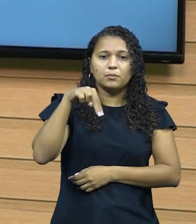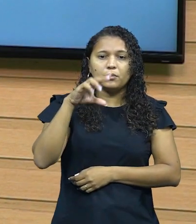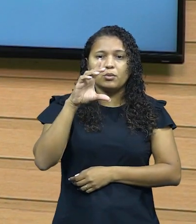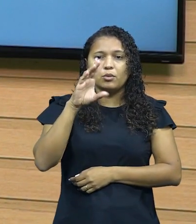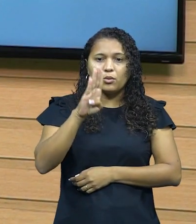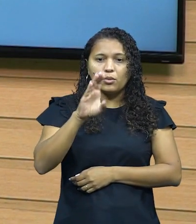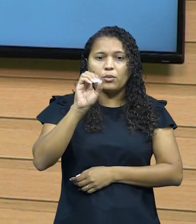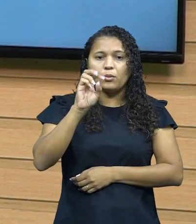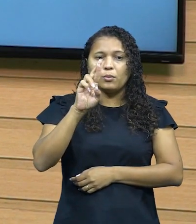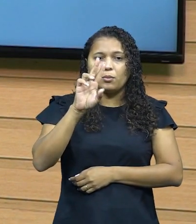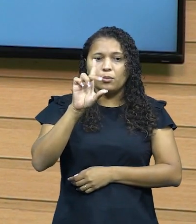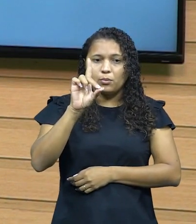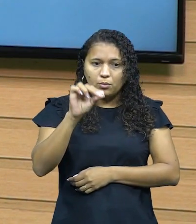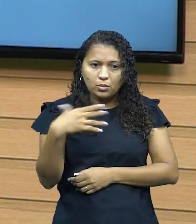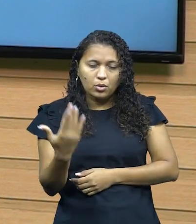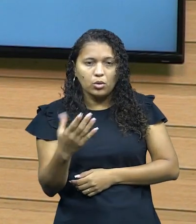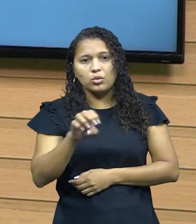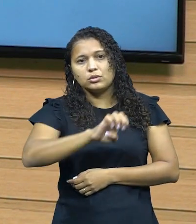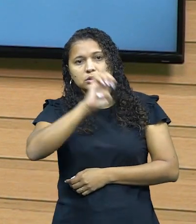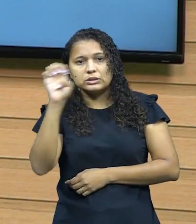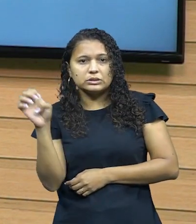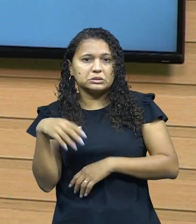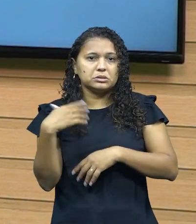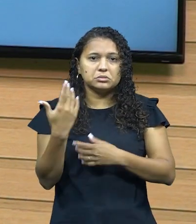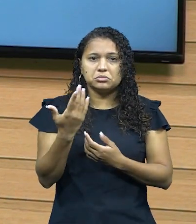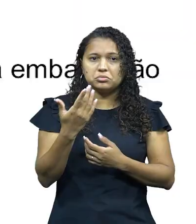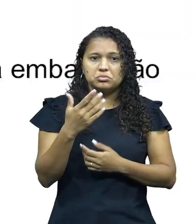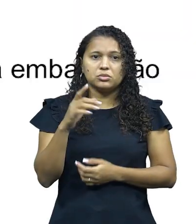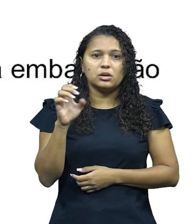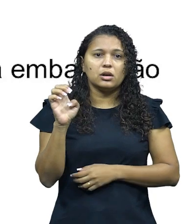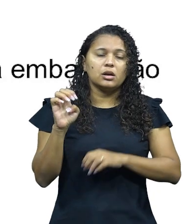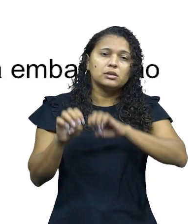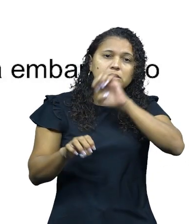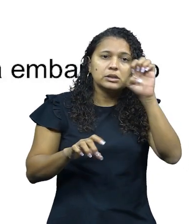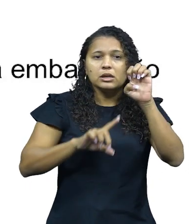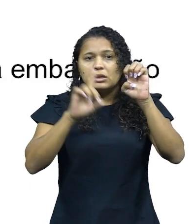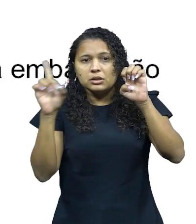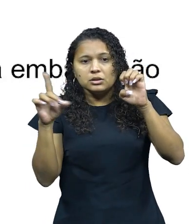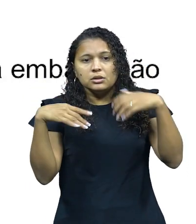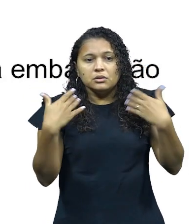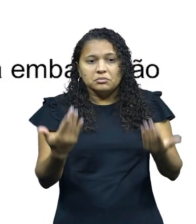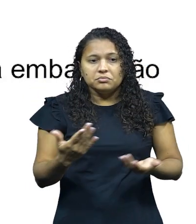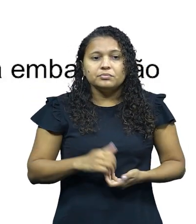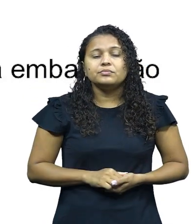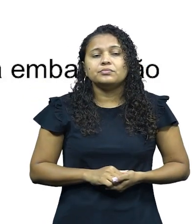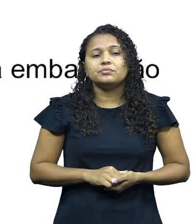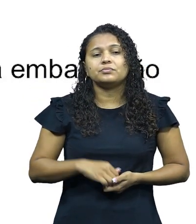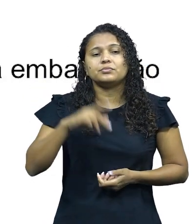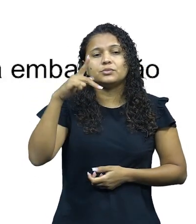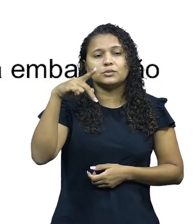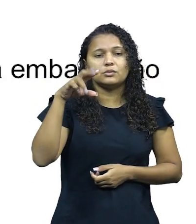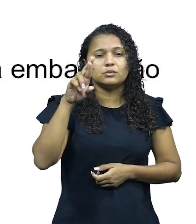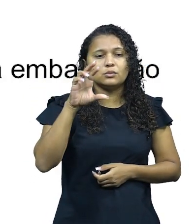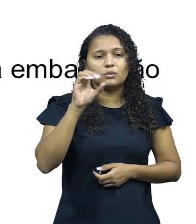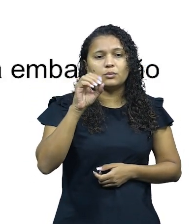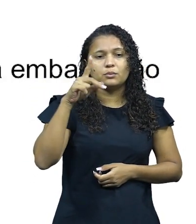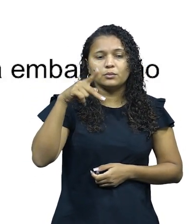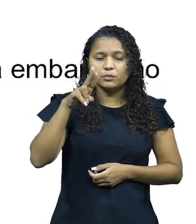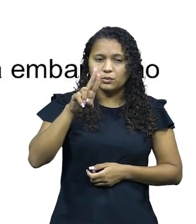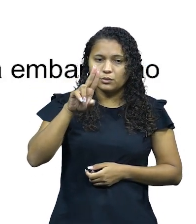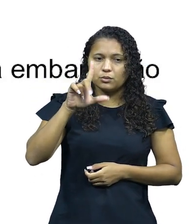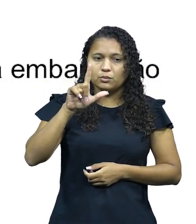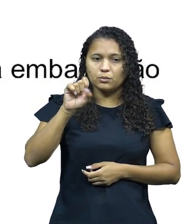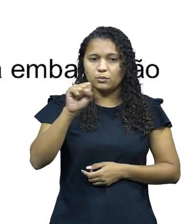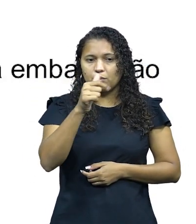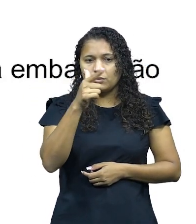este bordo, está adernada à esquerda ou à direita. Propulsão é o nome dado à energia